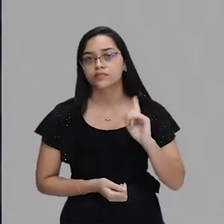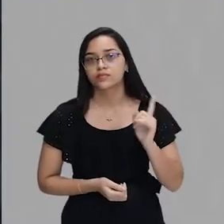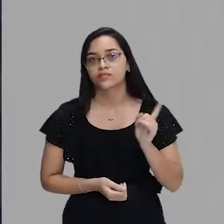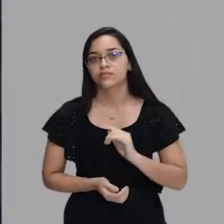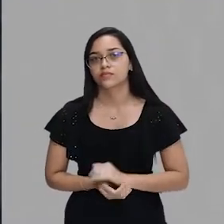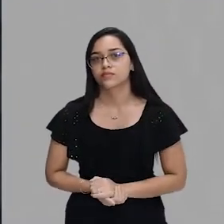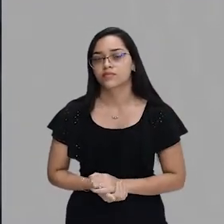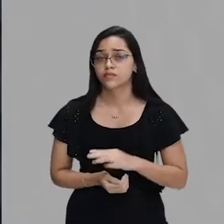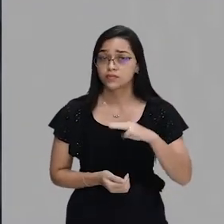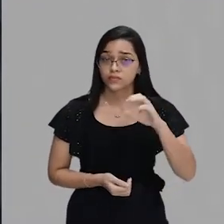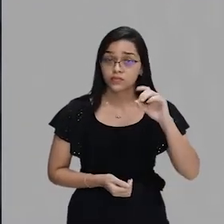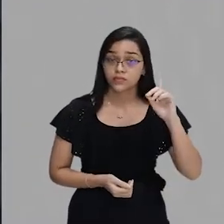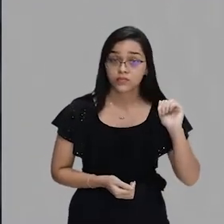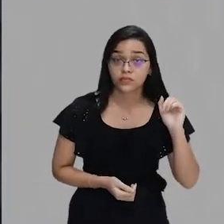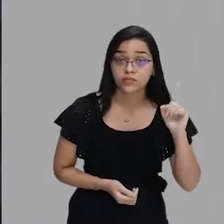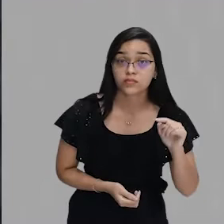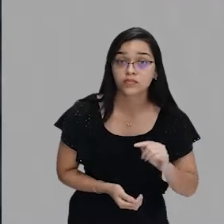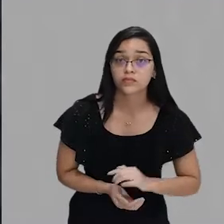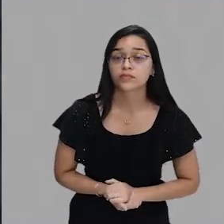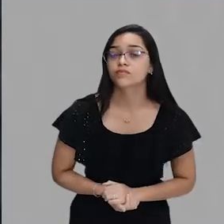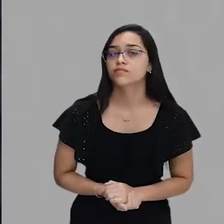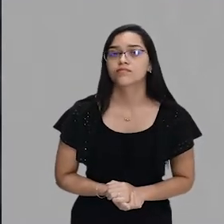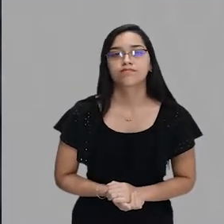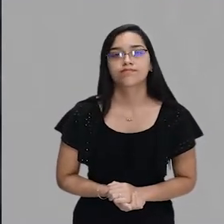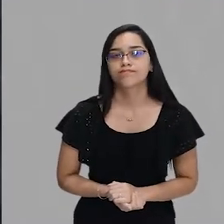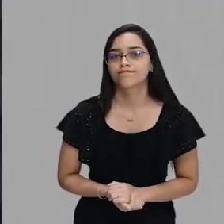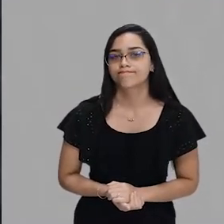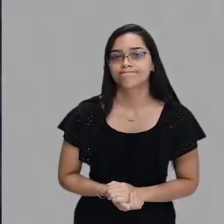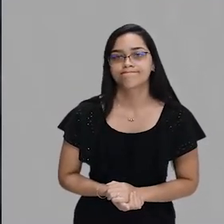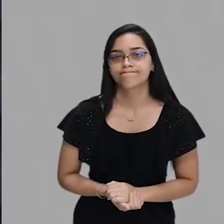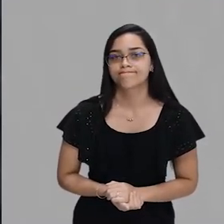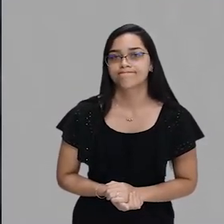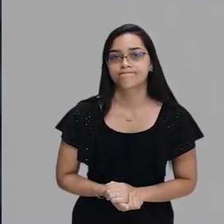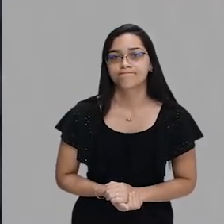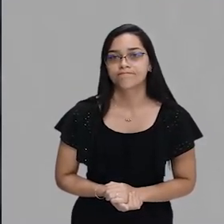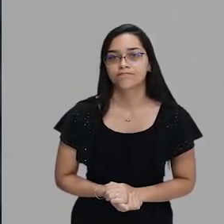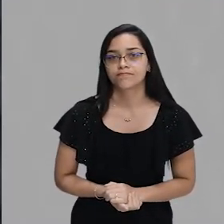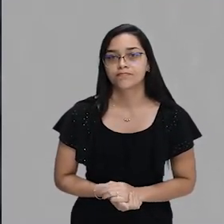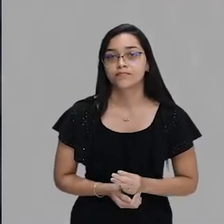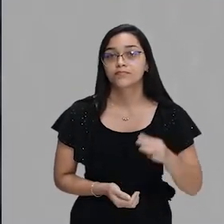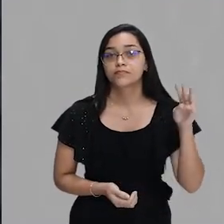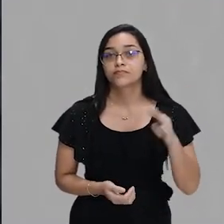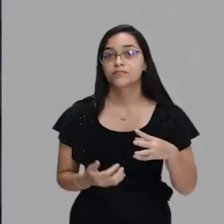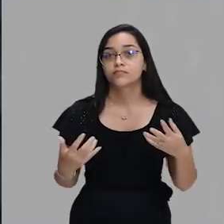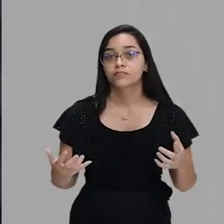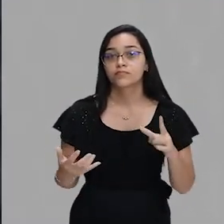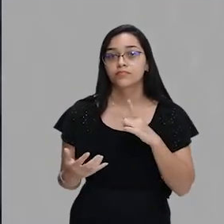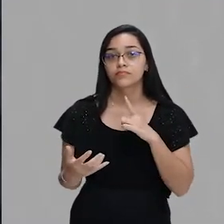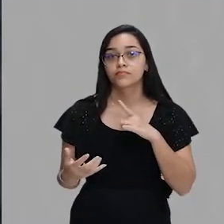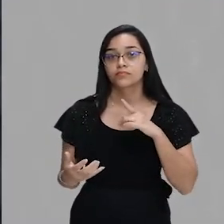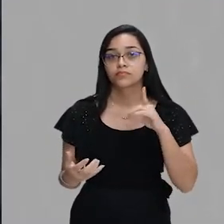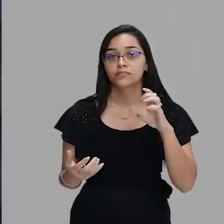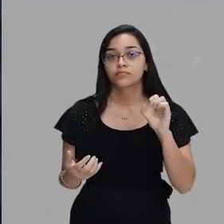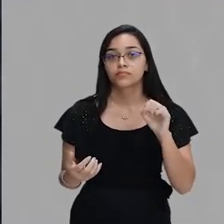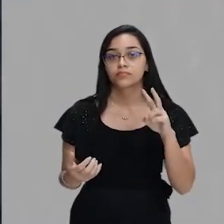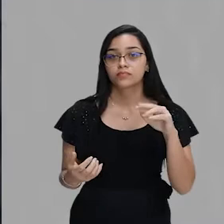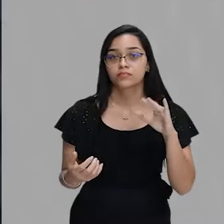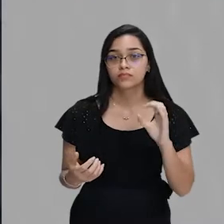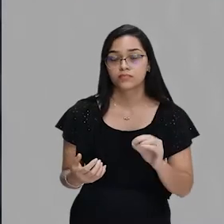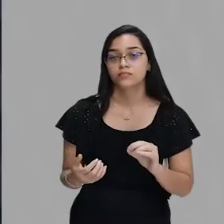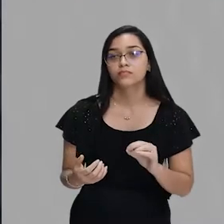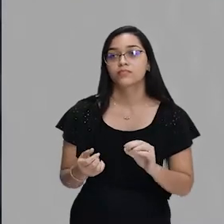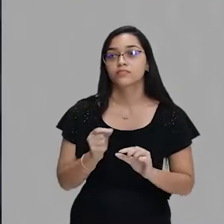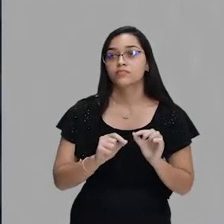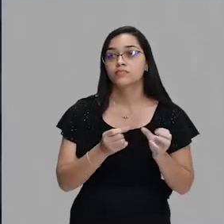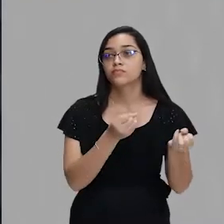vou atrás de moda? Moda me dá regularidade? Também não. Eu vou atrás de quê? De desvio padrão. O desvio padrão